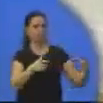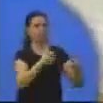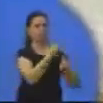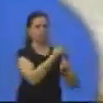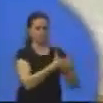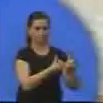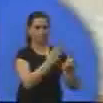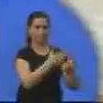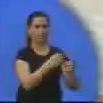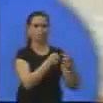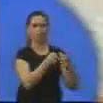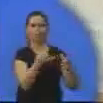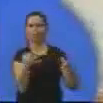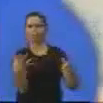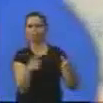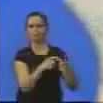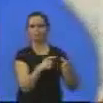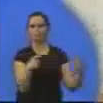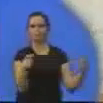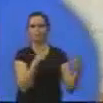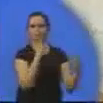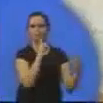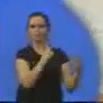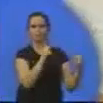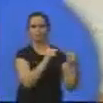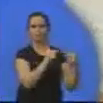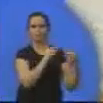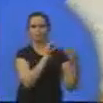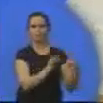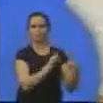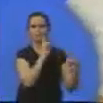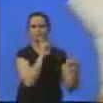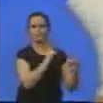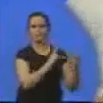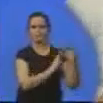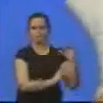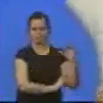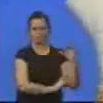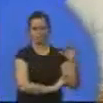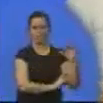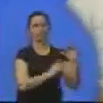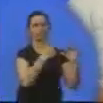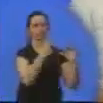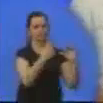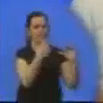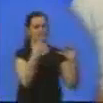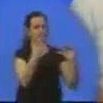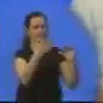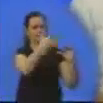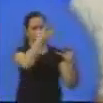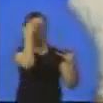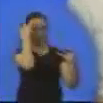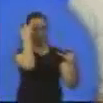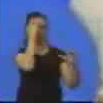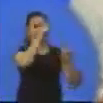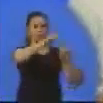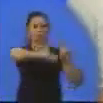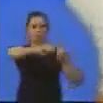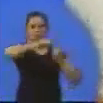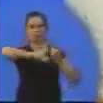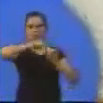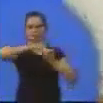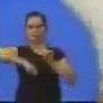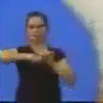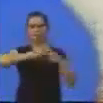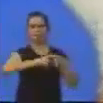meses. Vamos ver qual é a resposta. Resposta correta, alternativa C, 22 habitantes por mês. Vamos